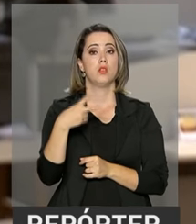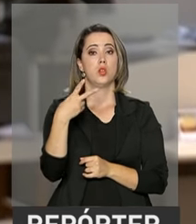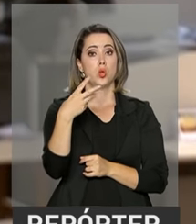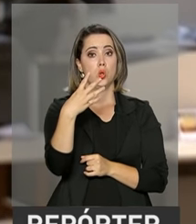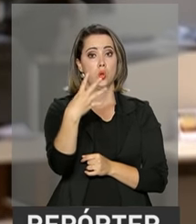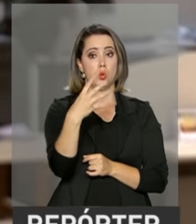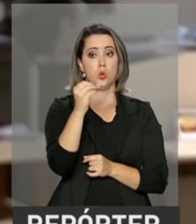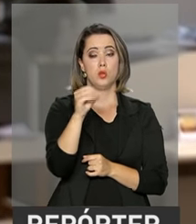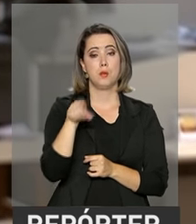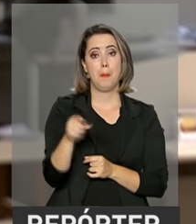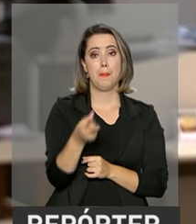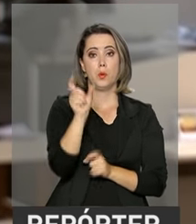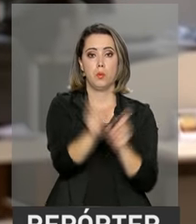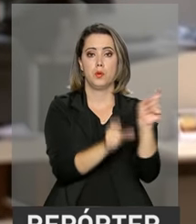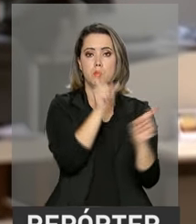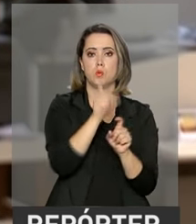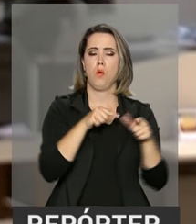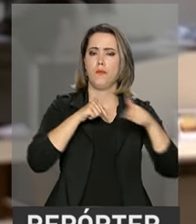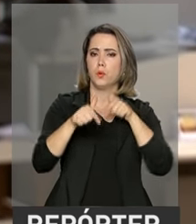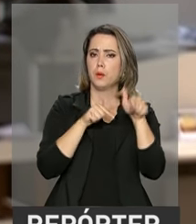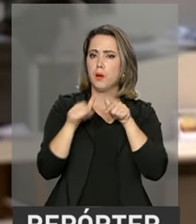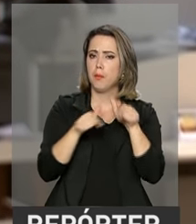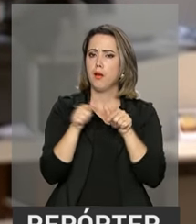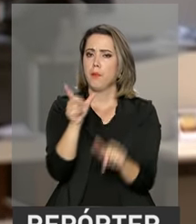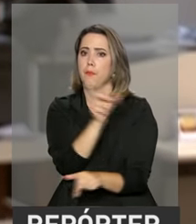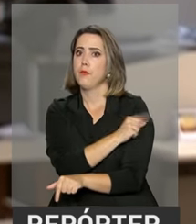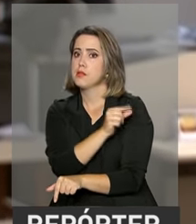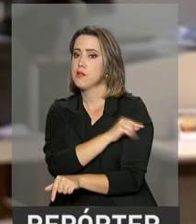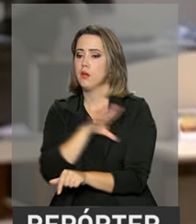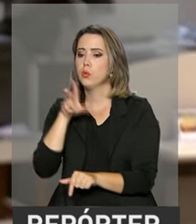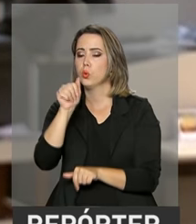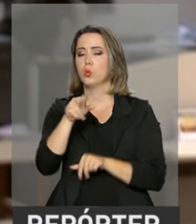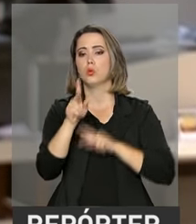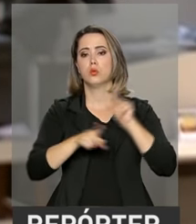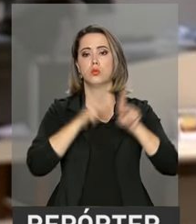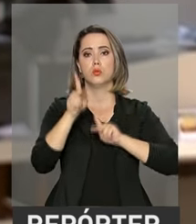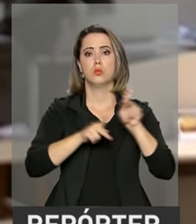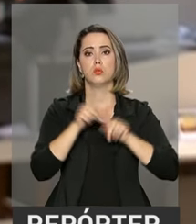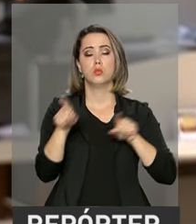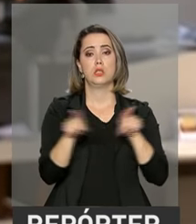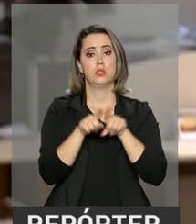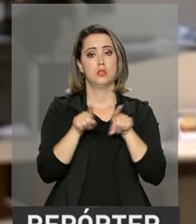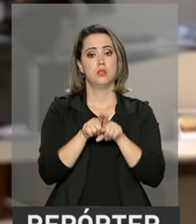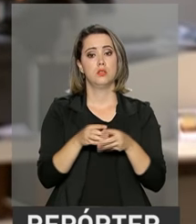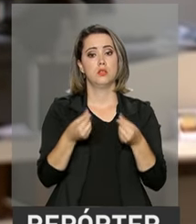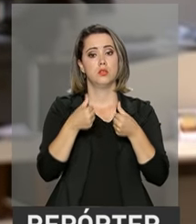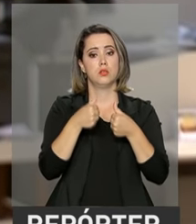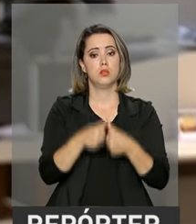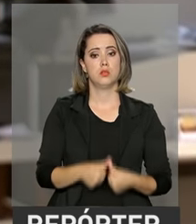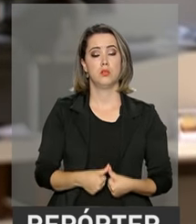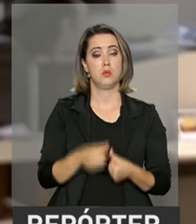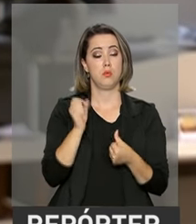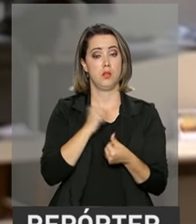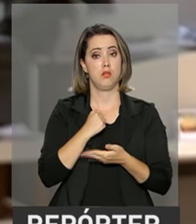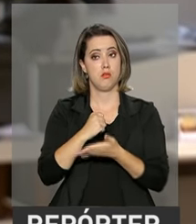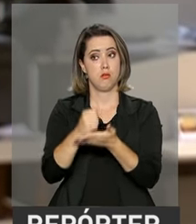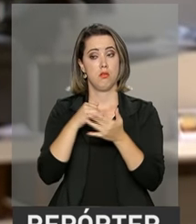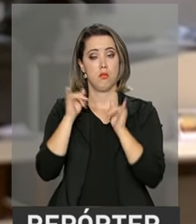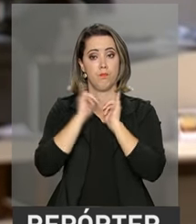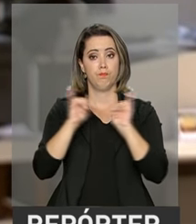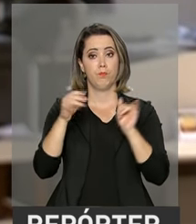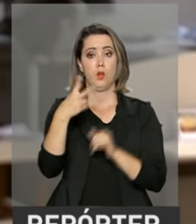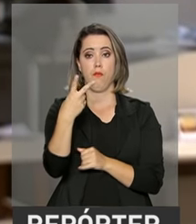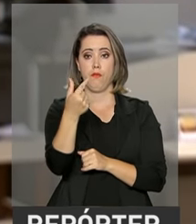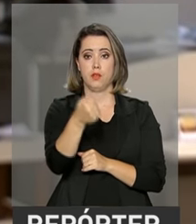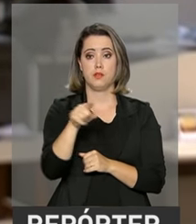trabalhar em 65 mil postos de vacinação de todo o país também estarão disponíveis para a mobilização 27 mil